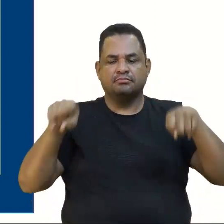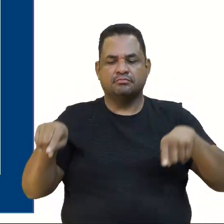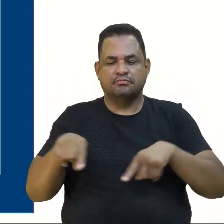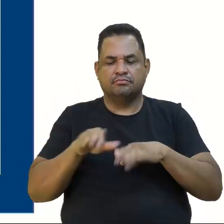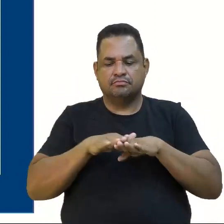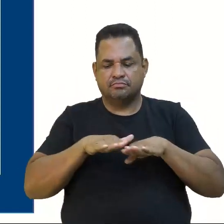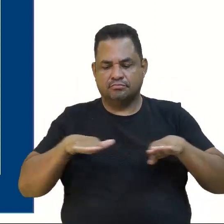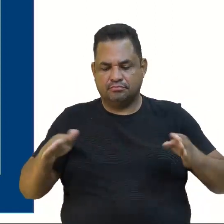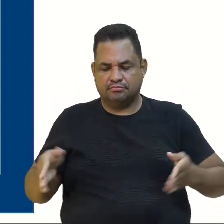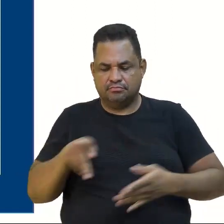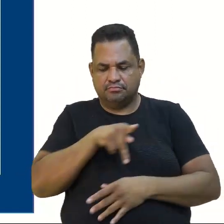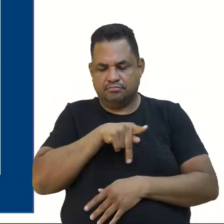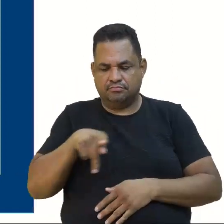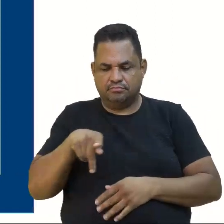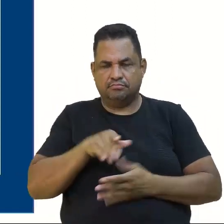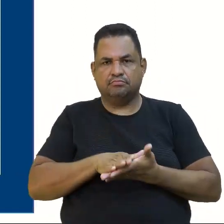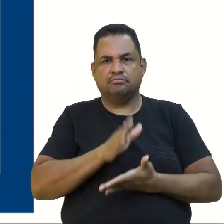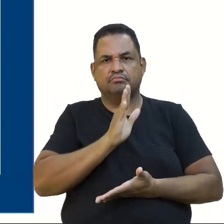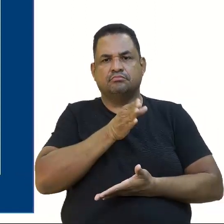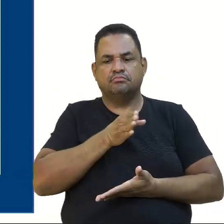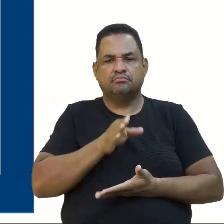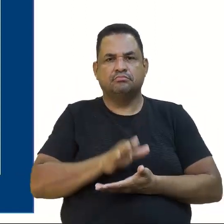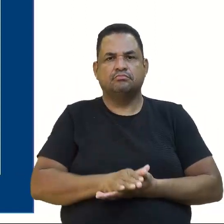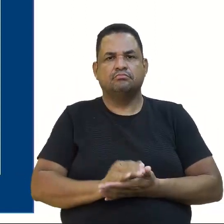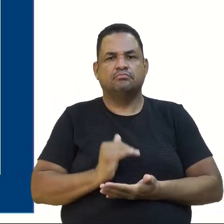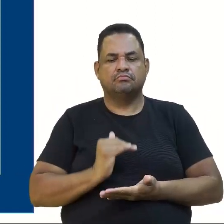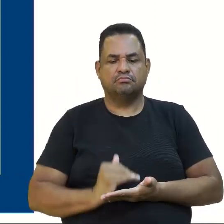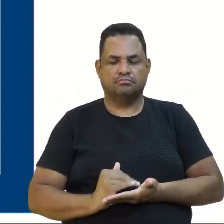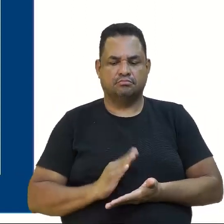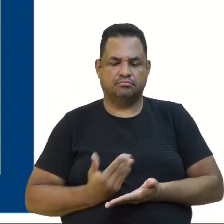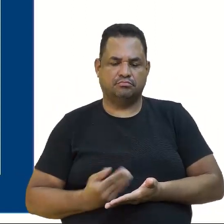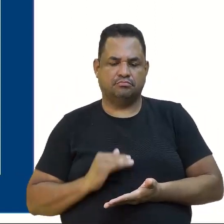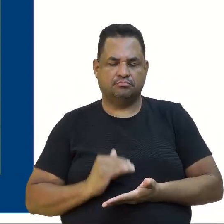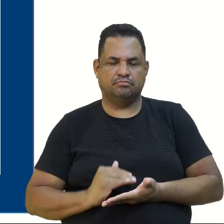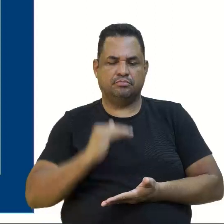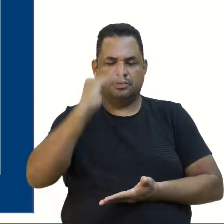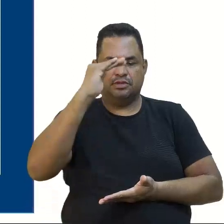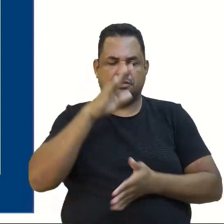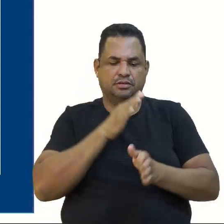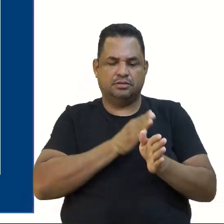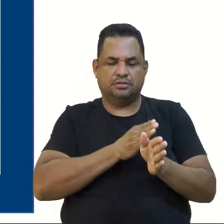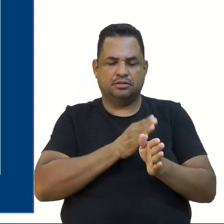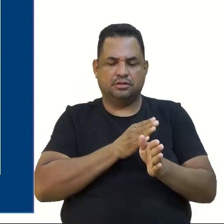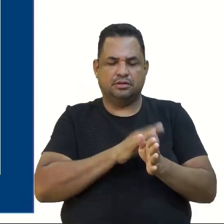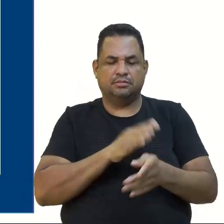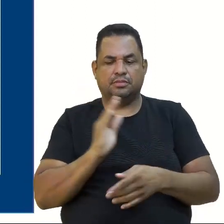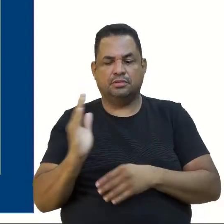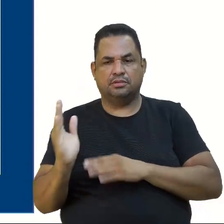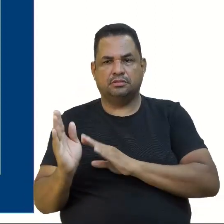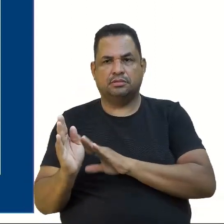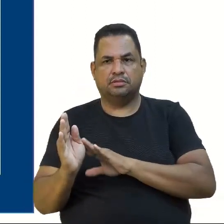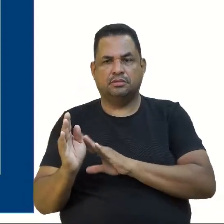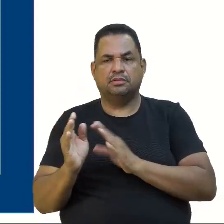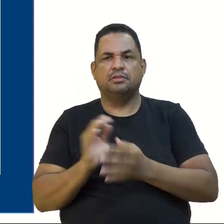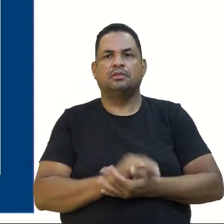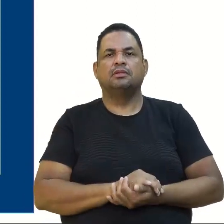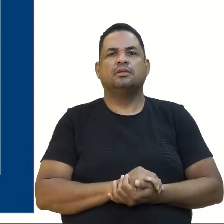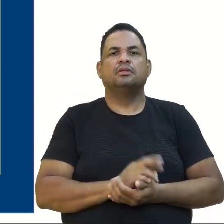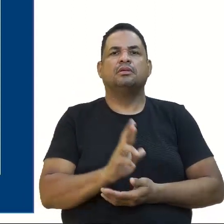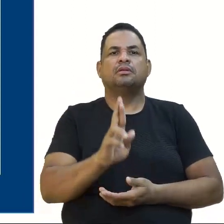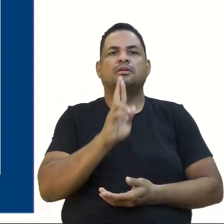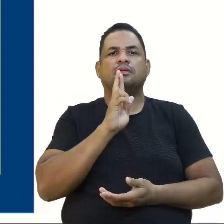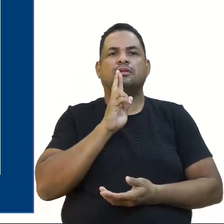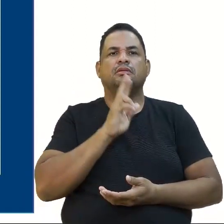né? E aí tem uma sequência de baixo para cima e da esquerda para a direita. A resposta correta é a